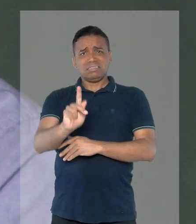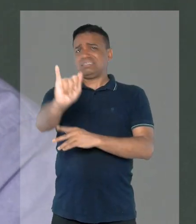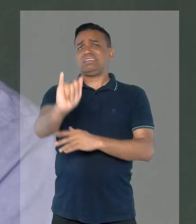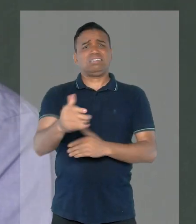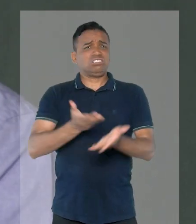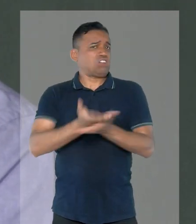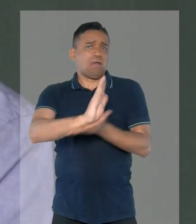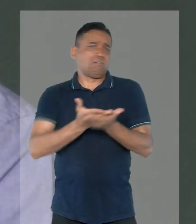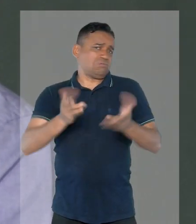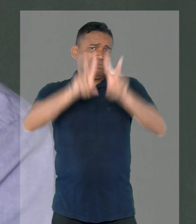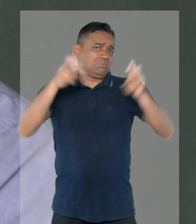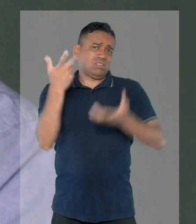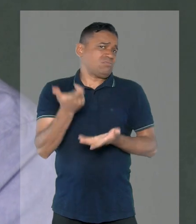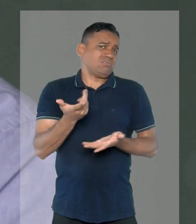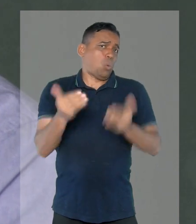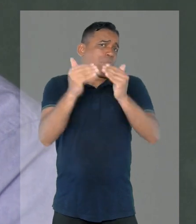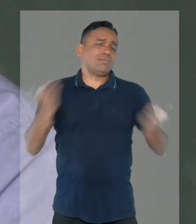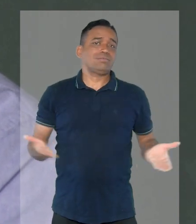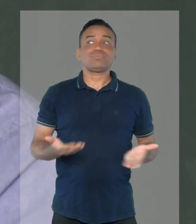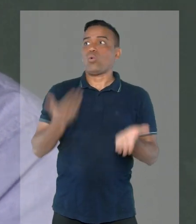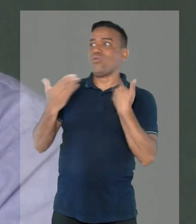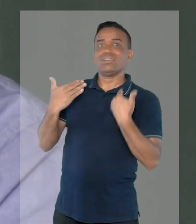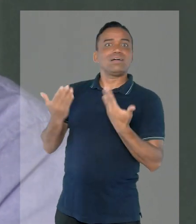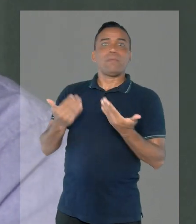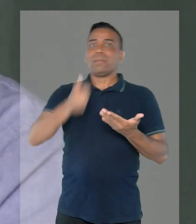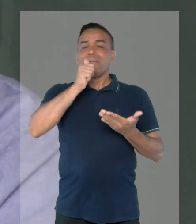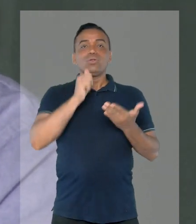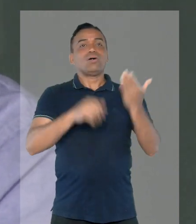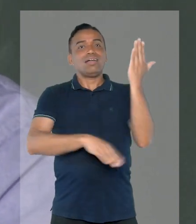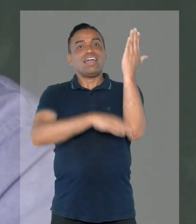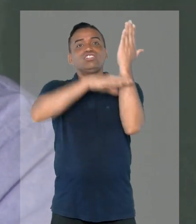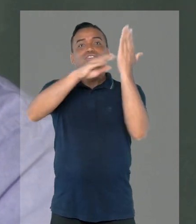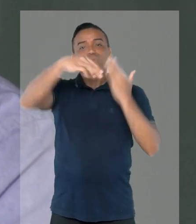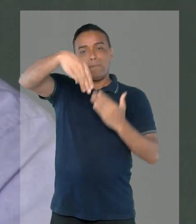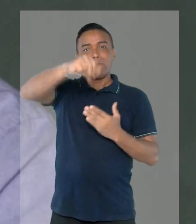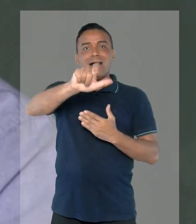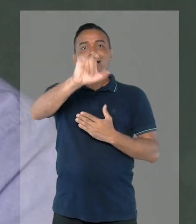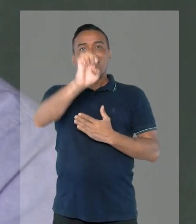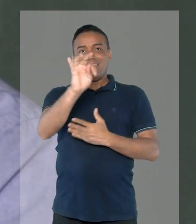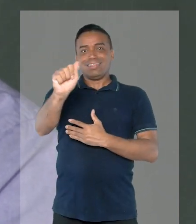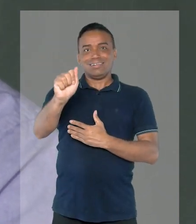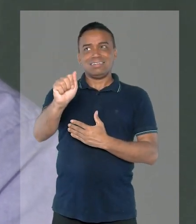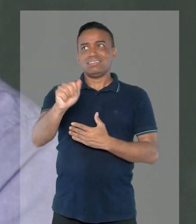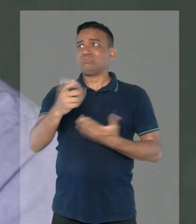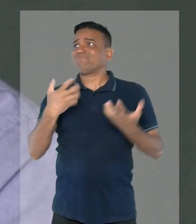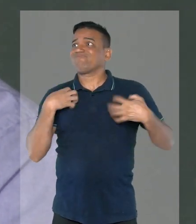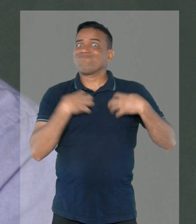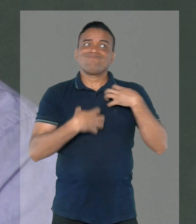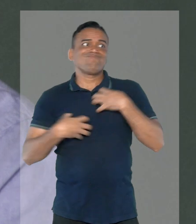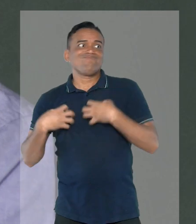chata. Assim, e a gente conversando isso, bebendo numa maleta. Então isso tomou um drama existencial, assim, a